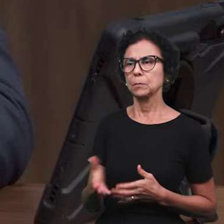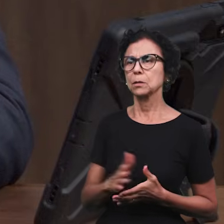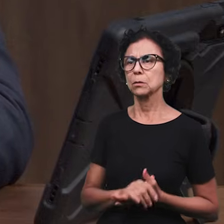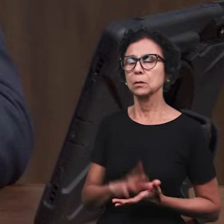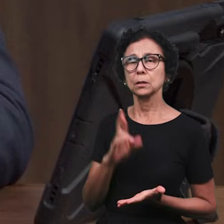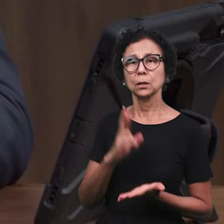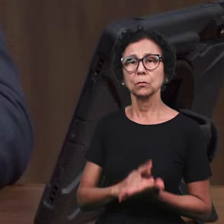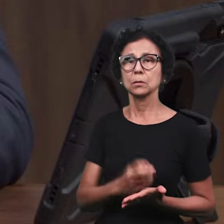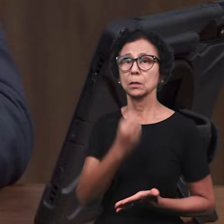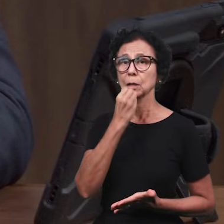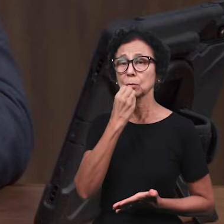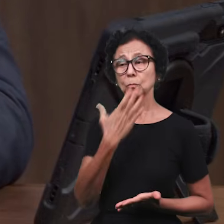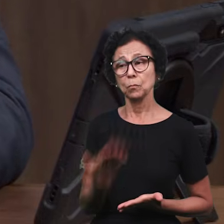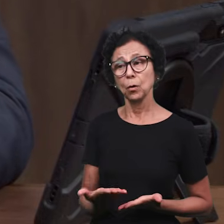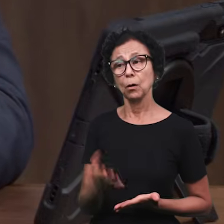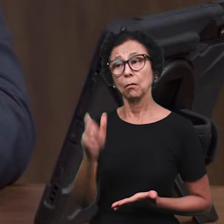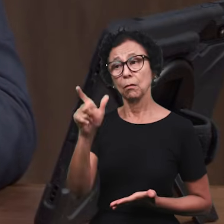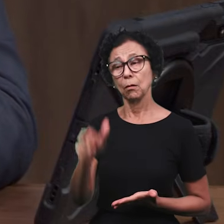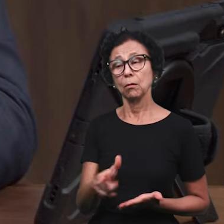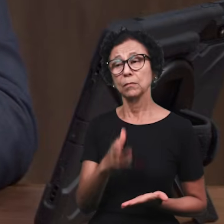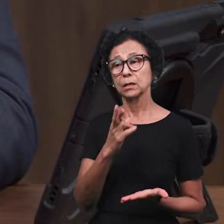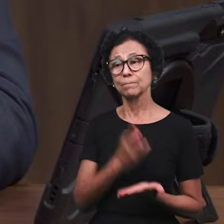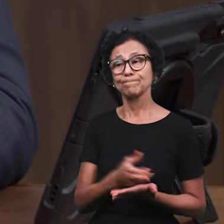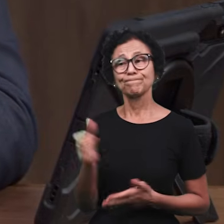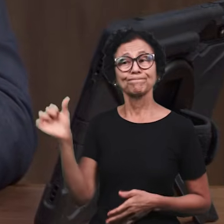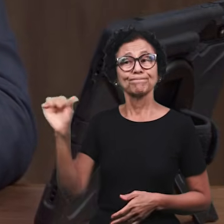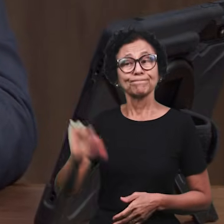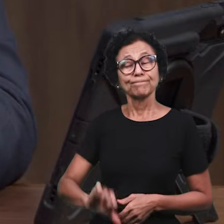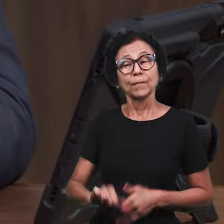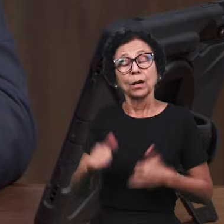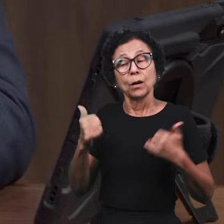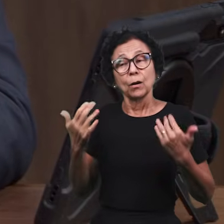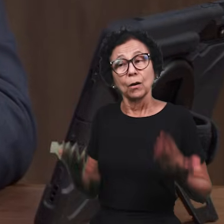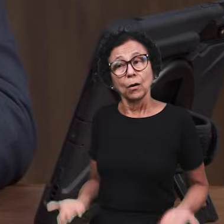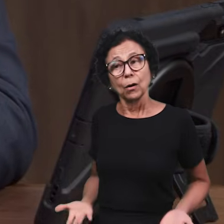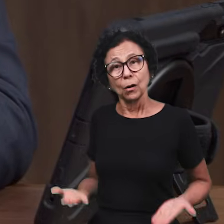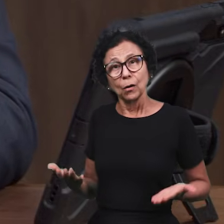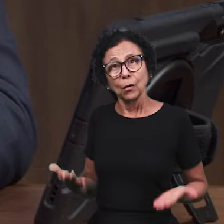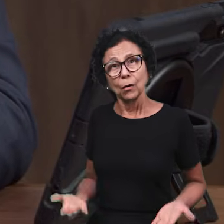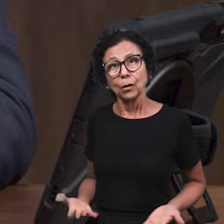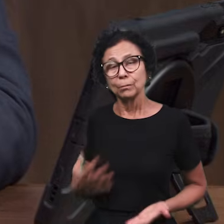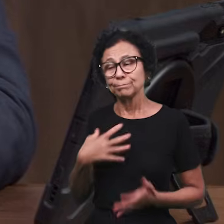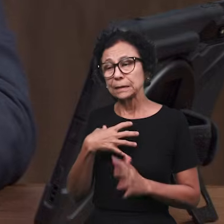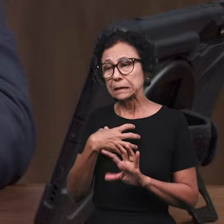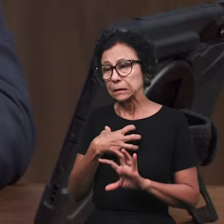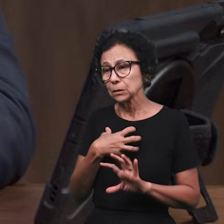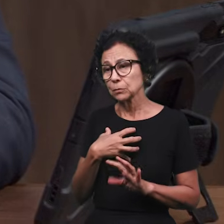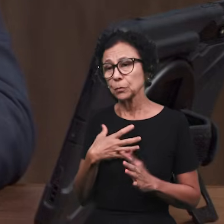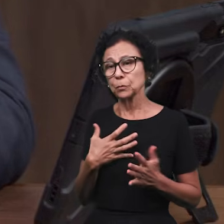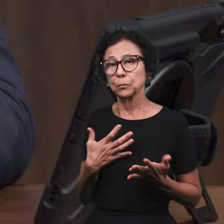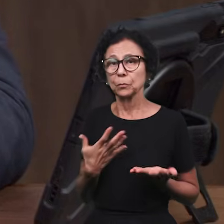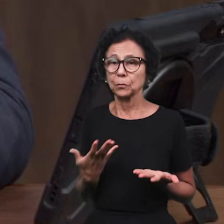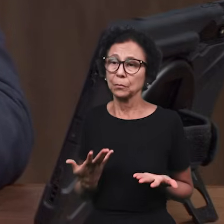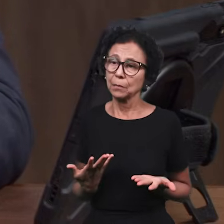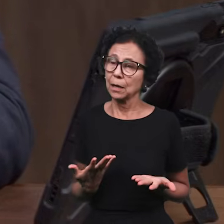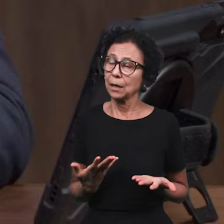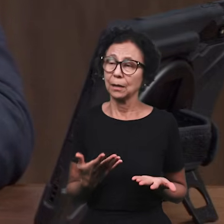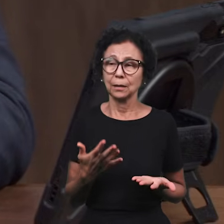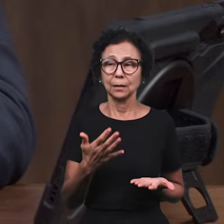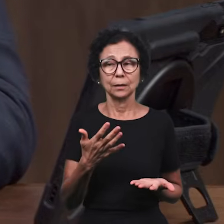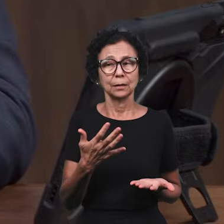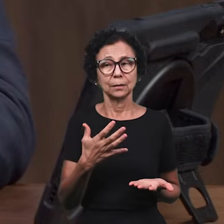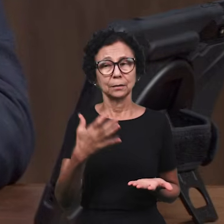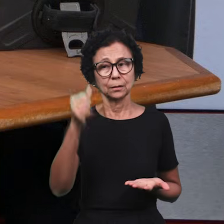se beneficiar e que você precisa falar assim, olha, querido, isso aqui não é mais para você, já passou seu tempo, não tem